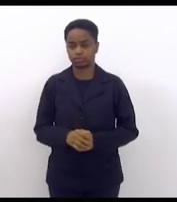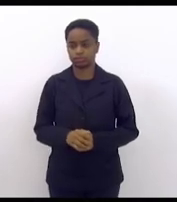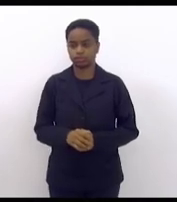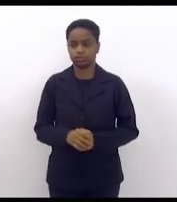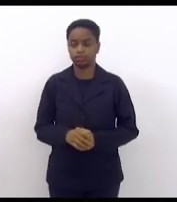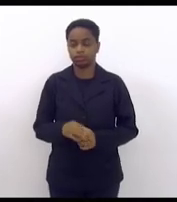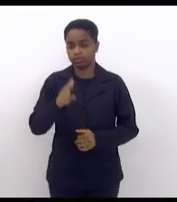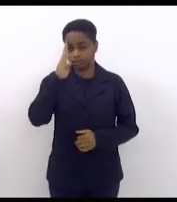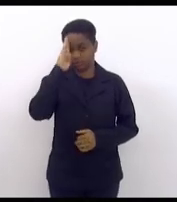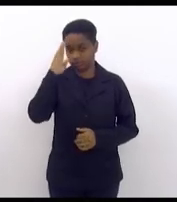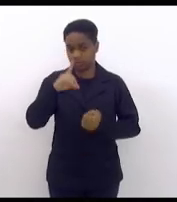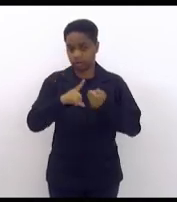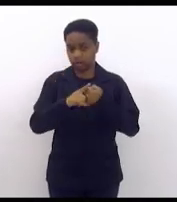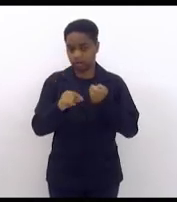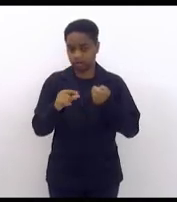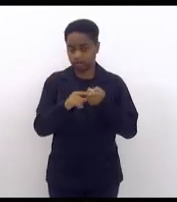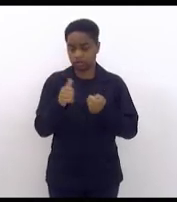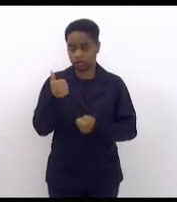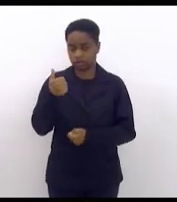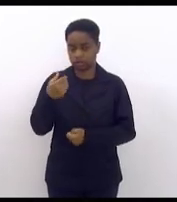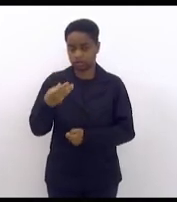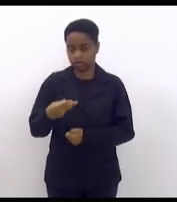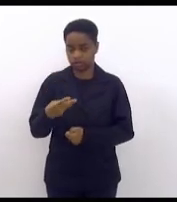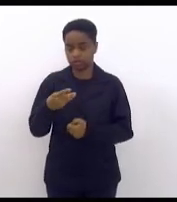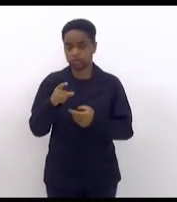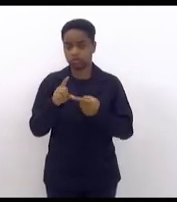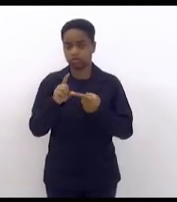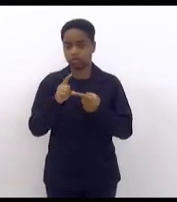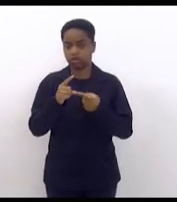precisamente em seu artigo 13, que